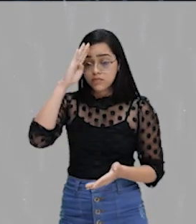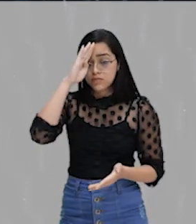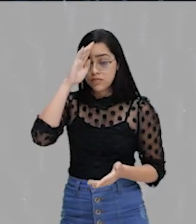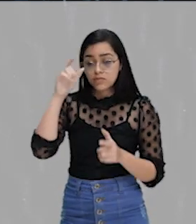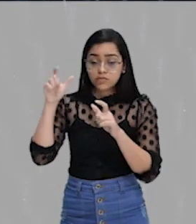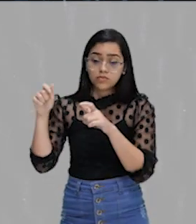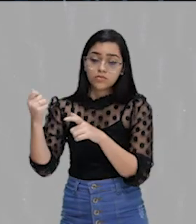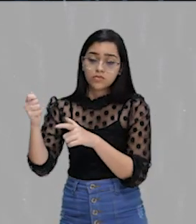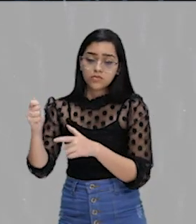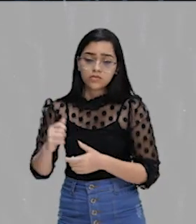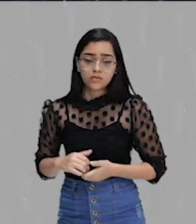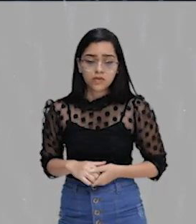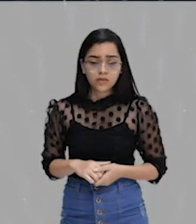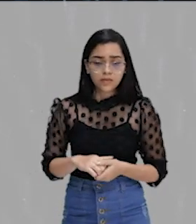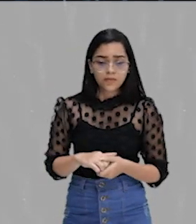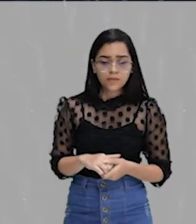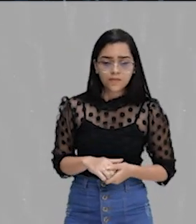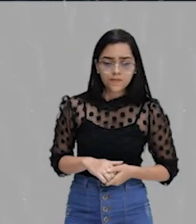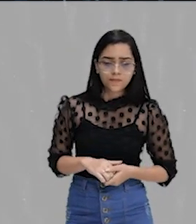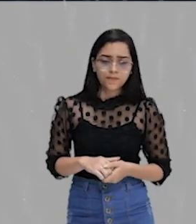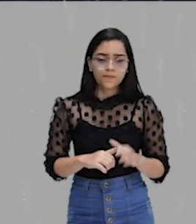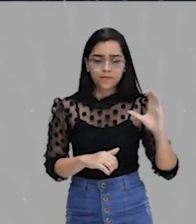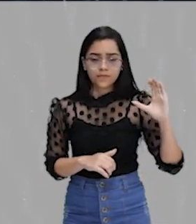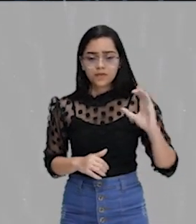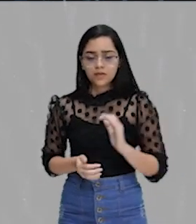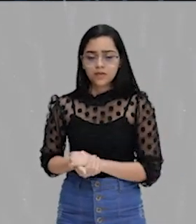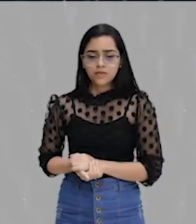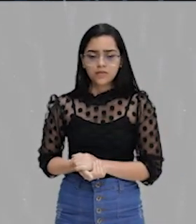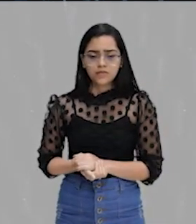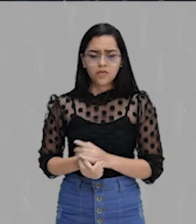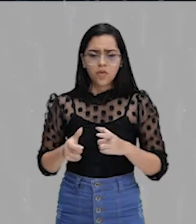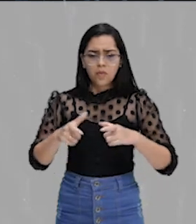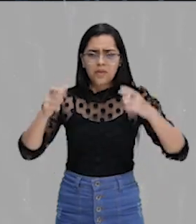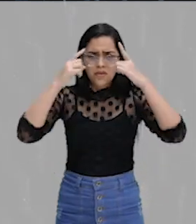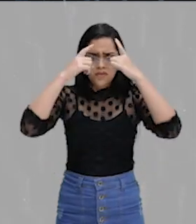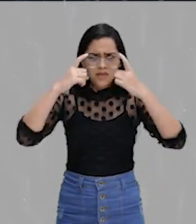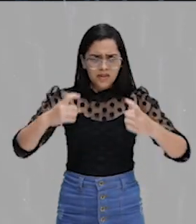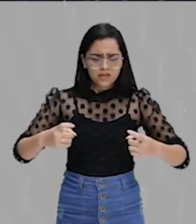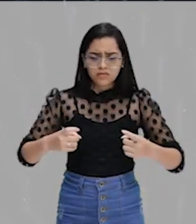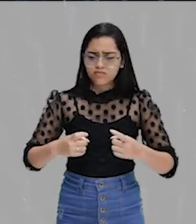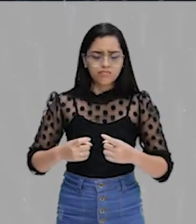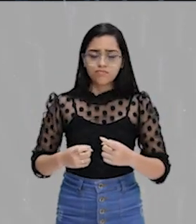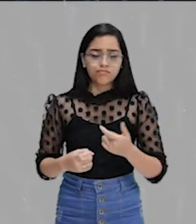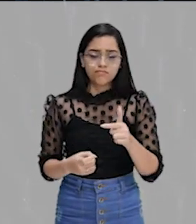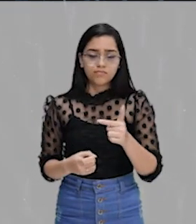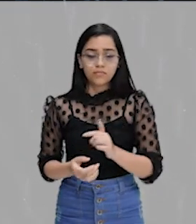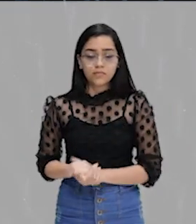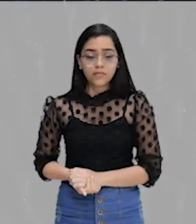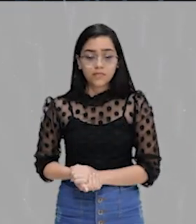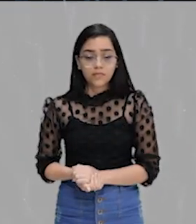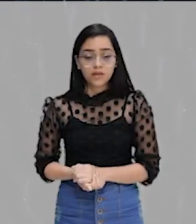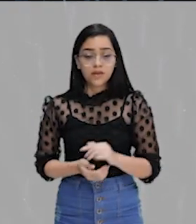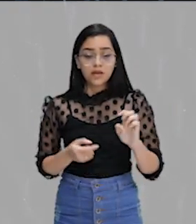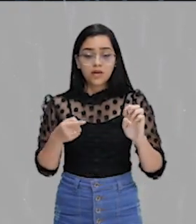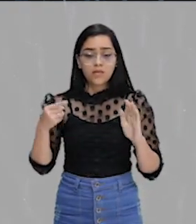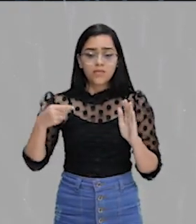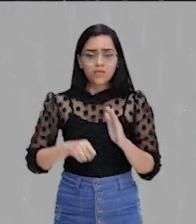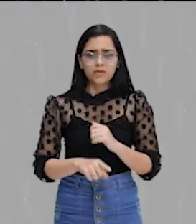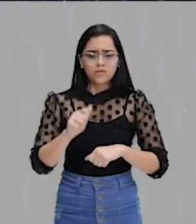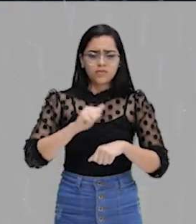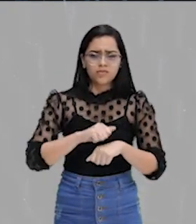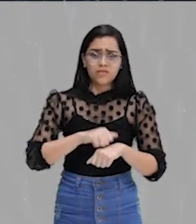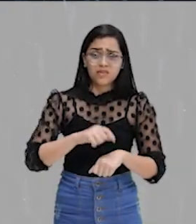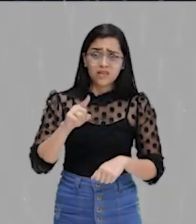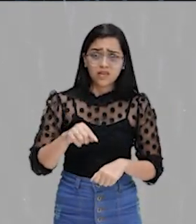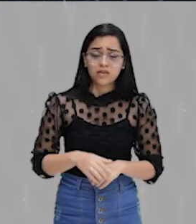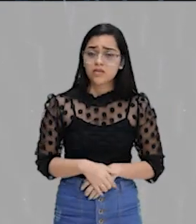argentina. O aumento da violência provocada pelo desemprego, não está se discutindo isso. Letra E. O aprofundamento da miséria, não,